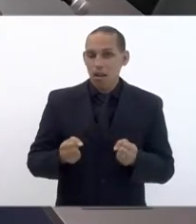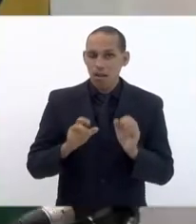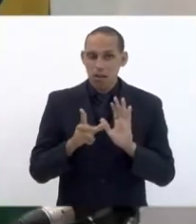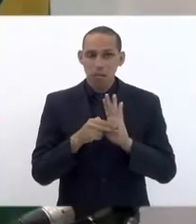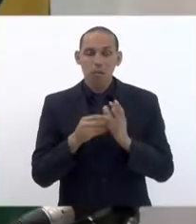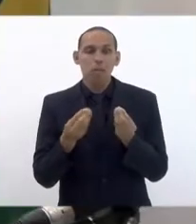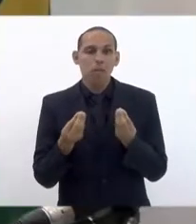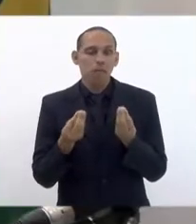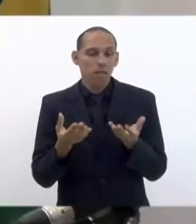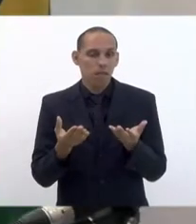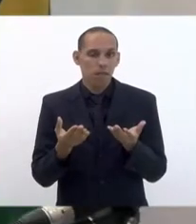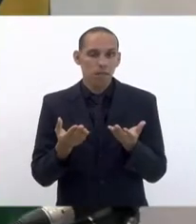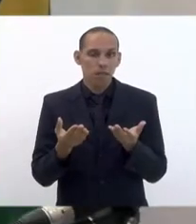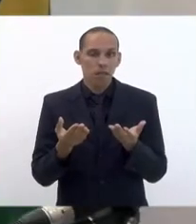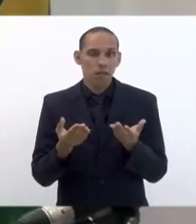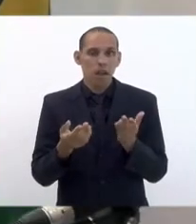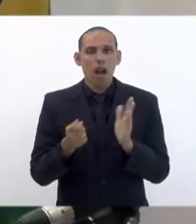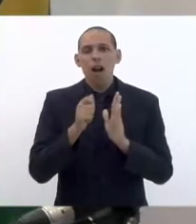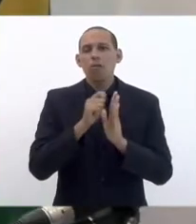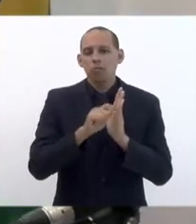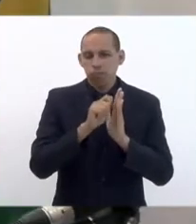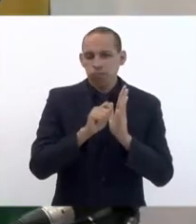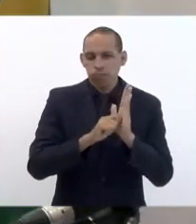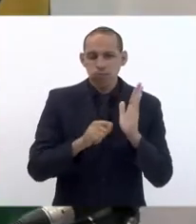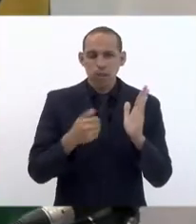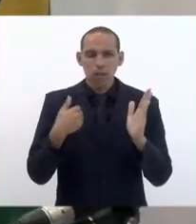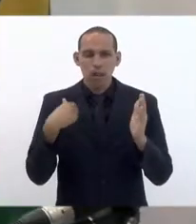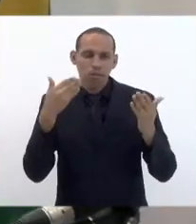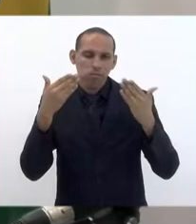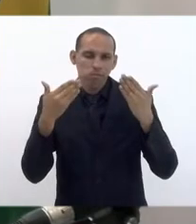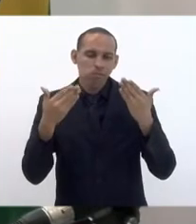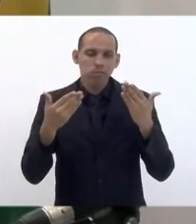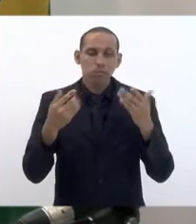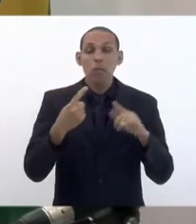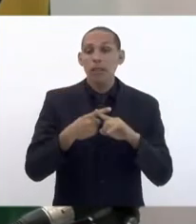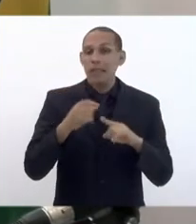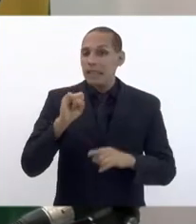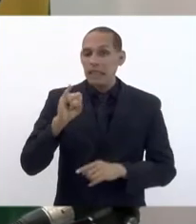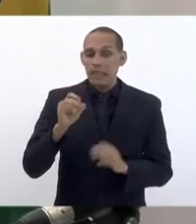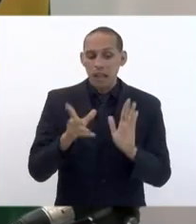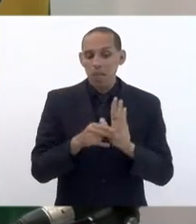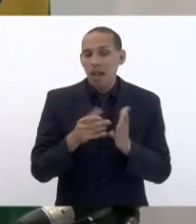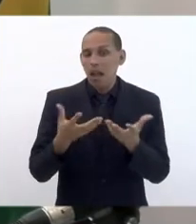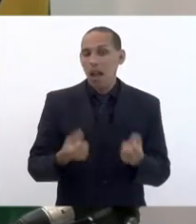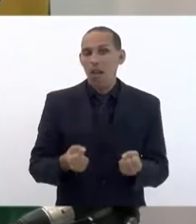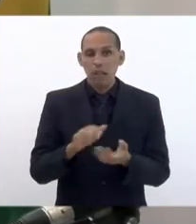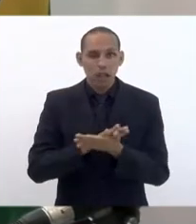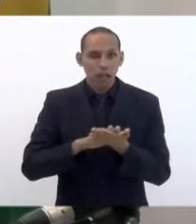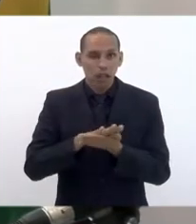Para atender aqui a autora, deputado Chico. É porque, se não acolher as emendas.